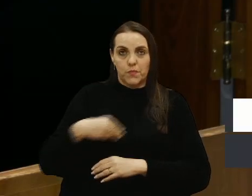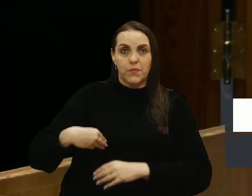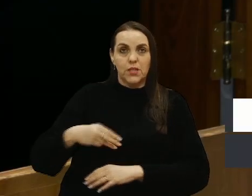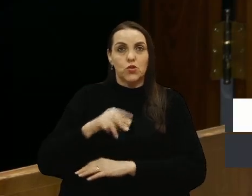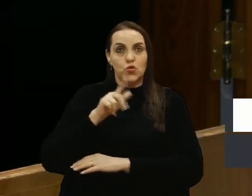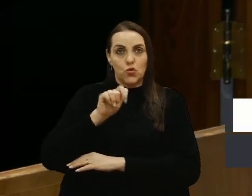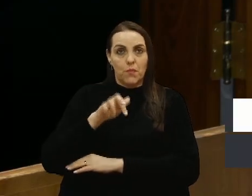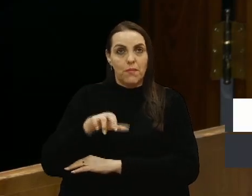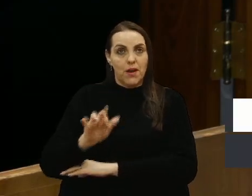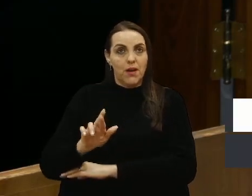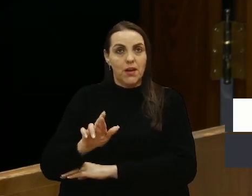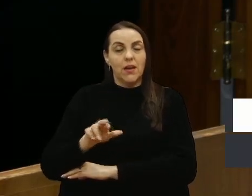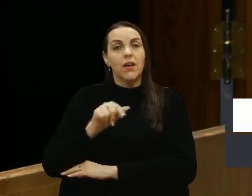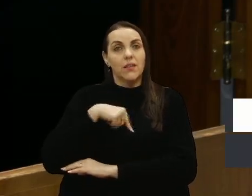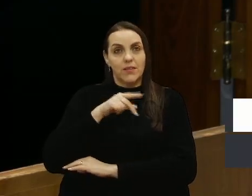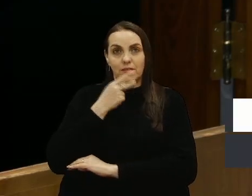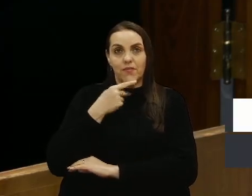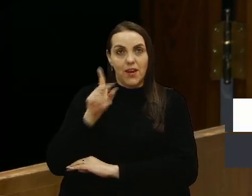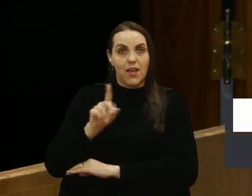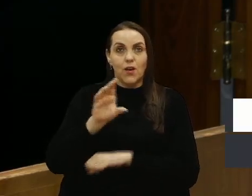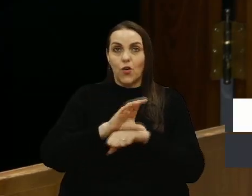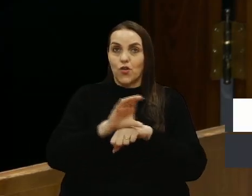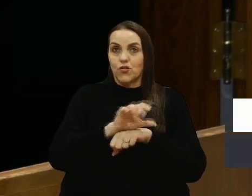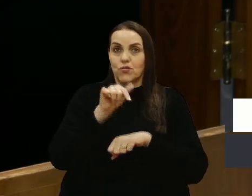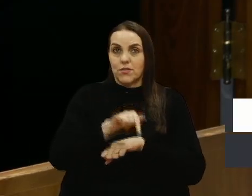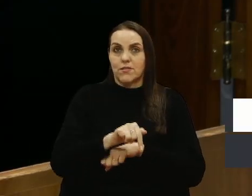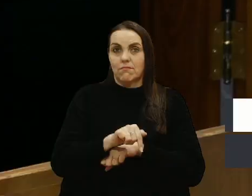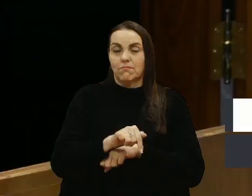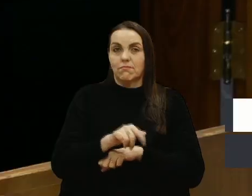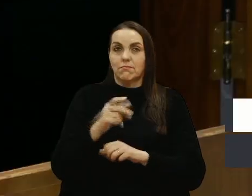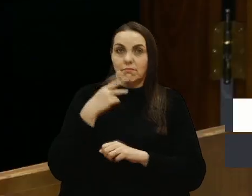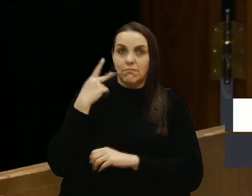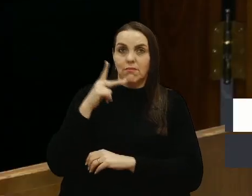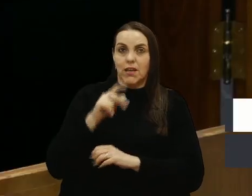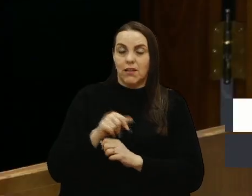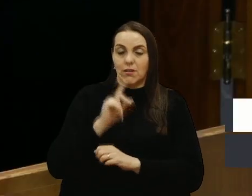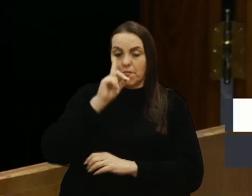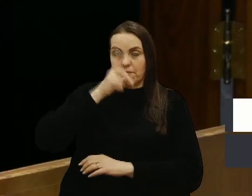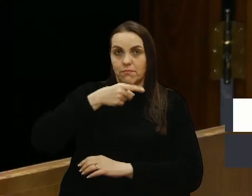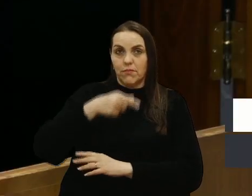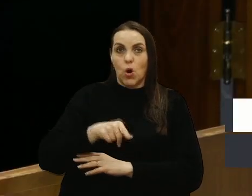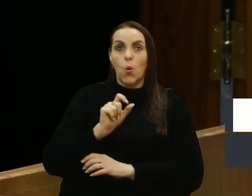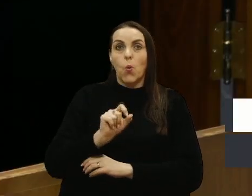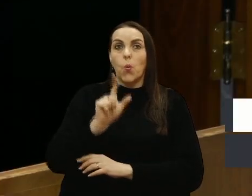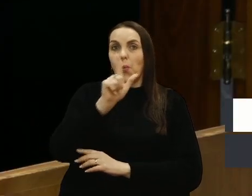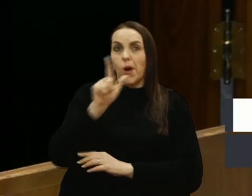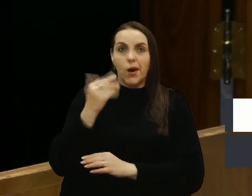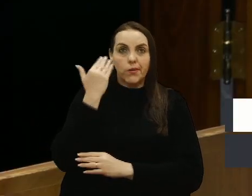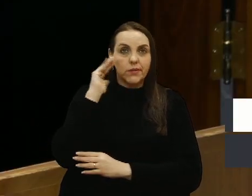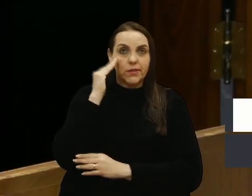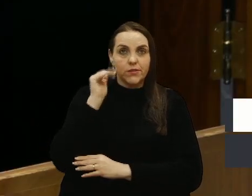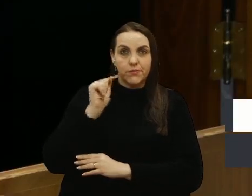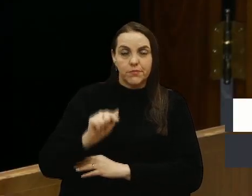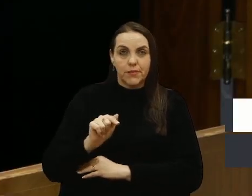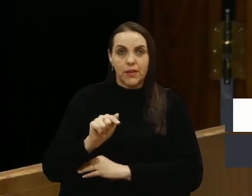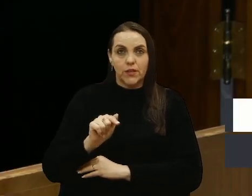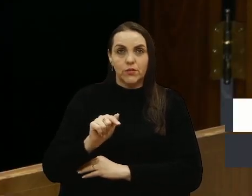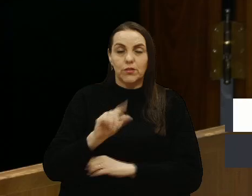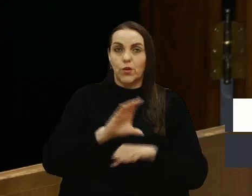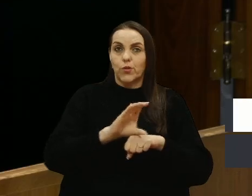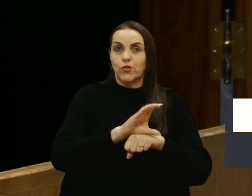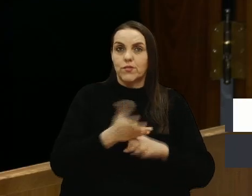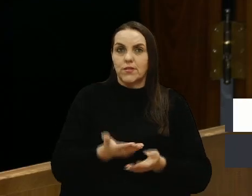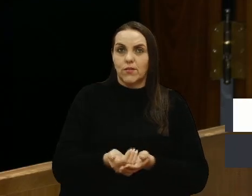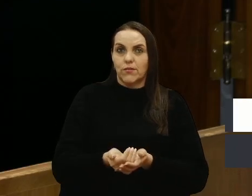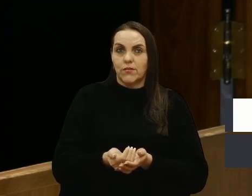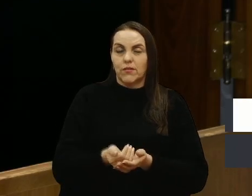lá para falar como gostaria que fosse a Constituição. Está lá para determinar qual é o entendimento da Constituição. E